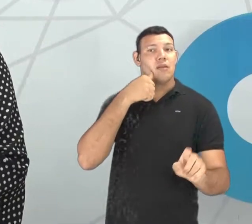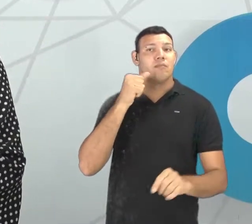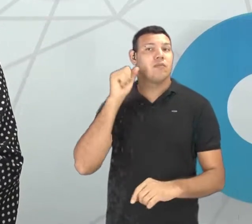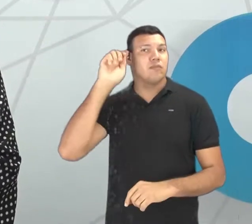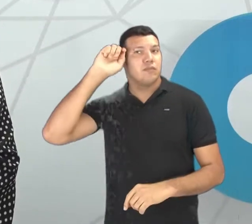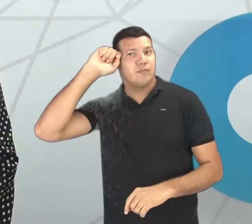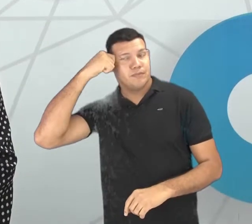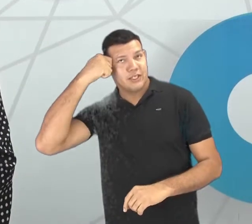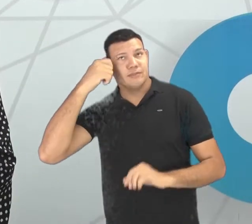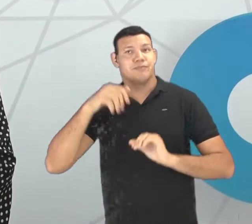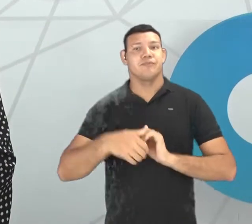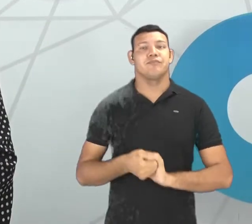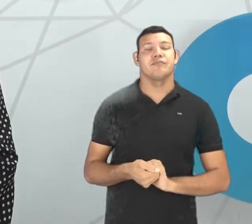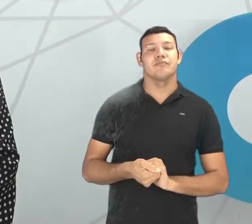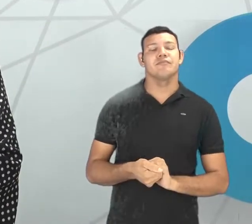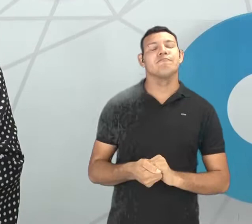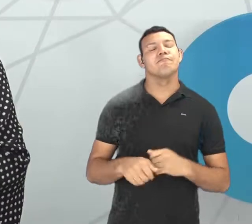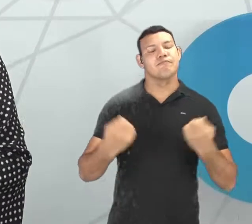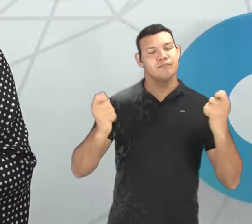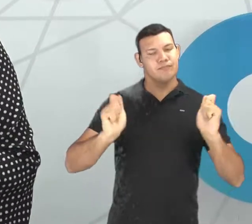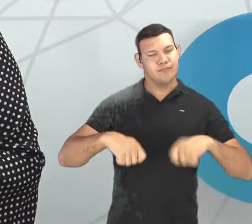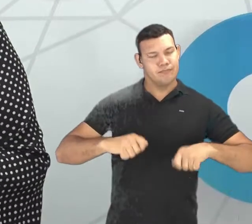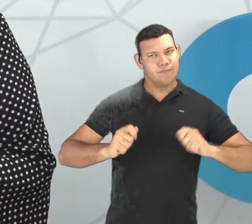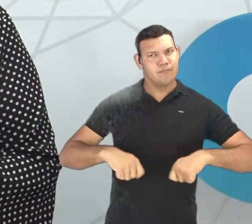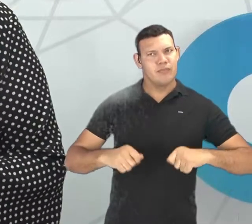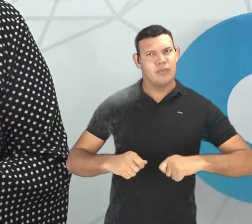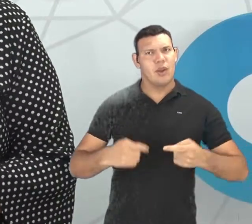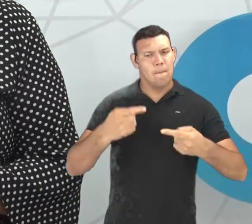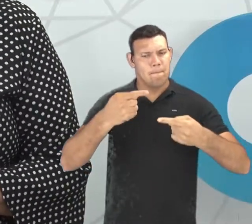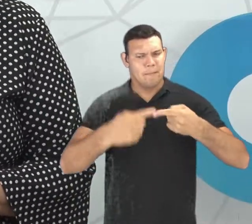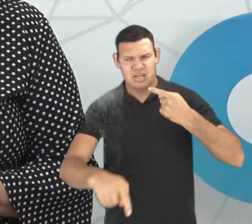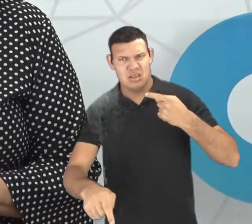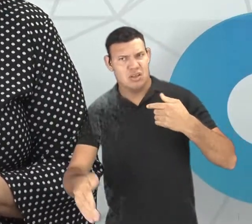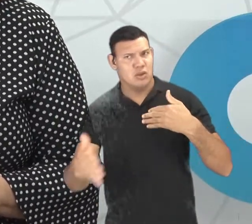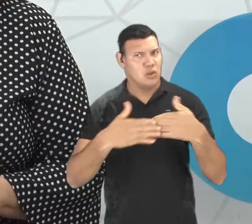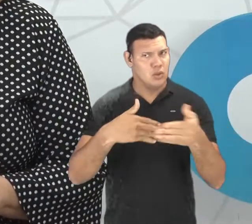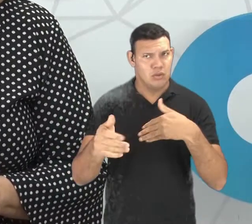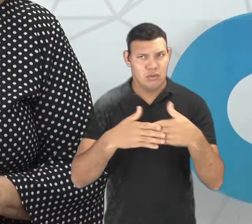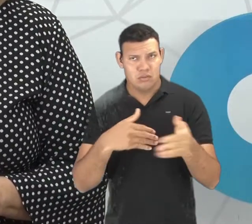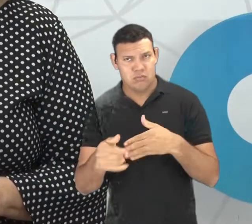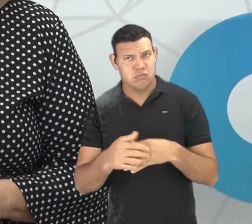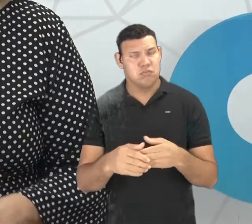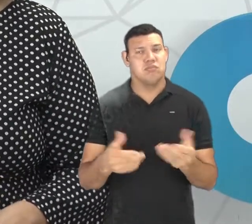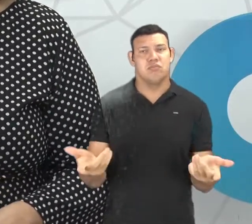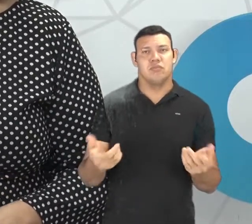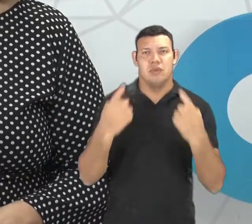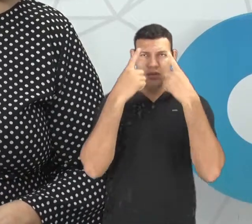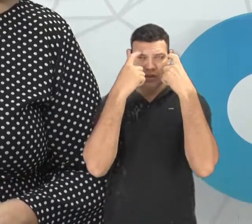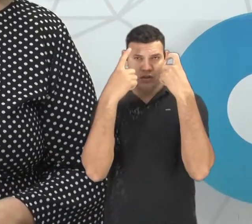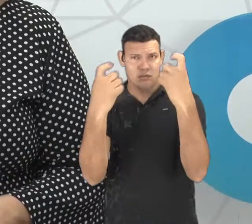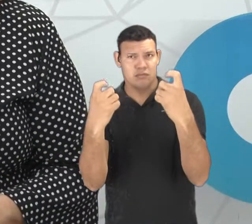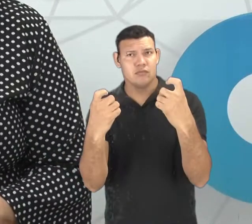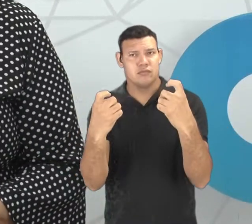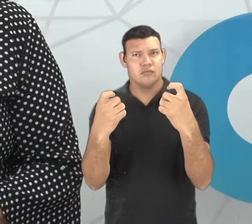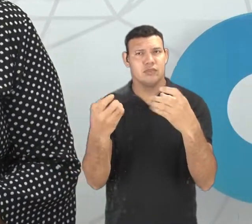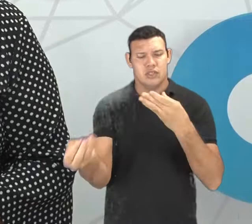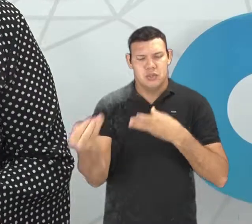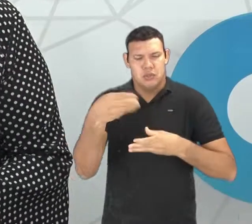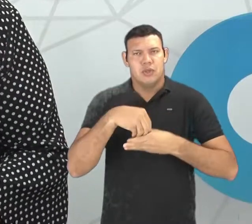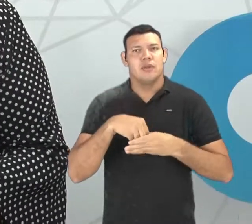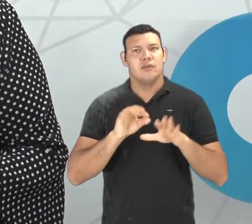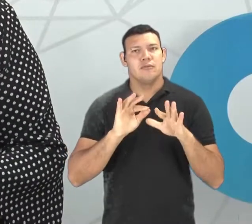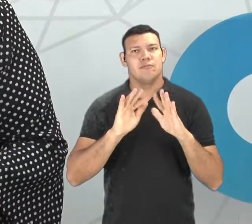seguinte, lhes digo mais, é necessário coibir toda e qualquer violência doméstica e familiar existente nos